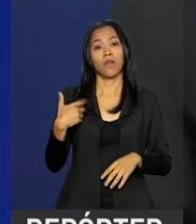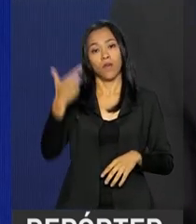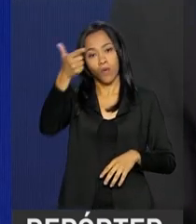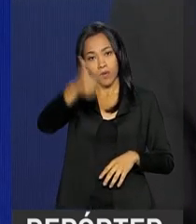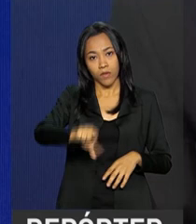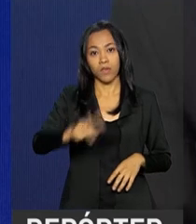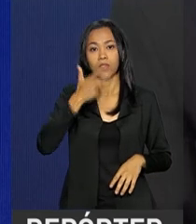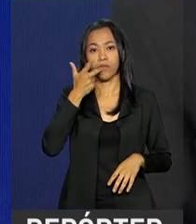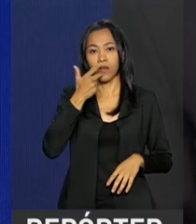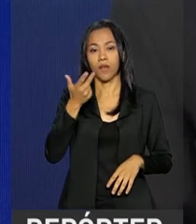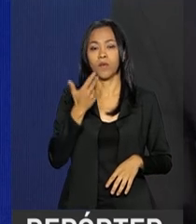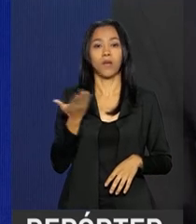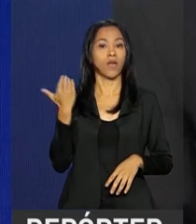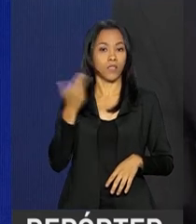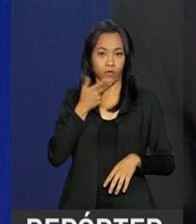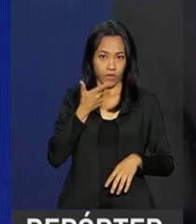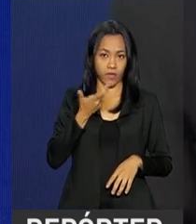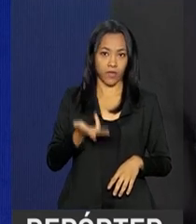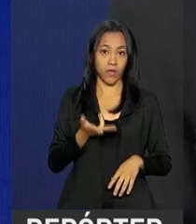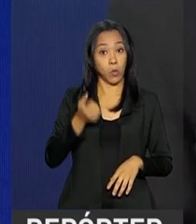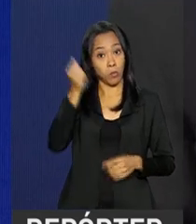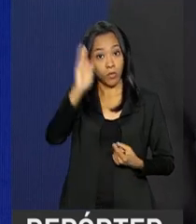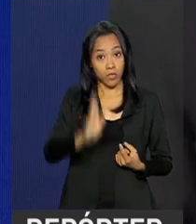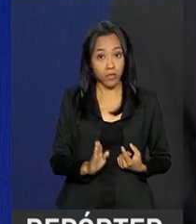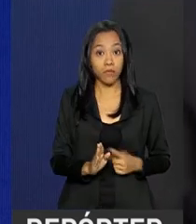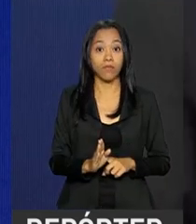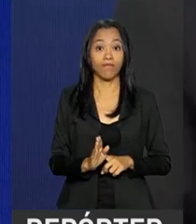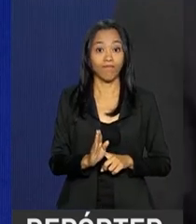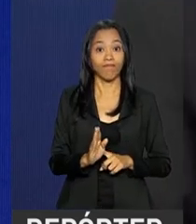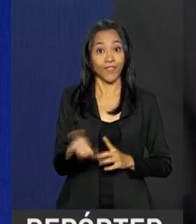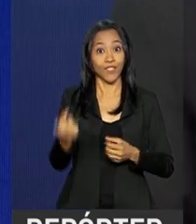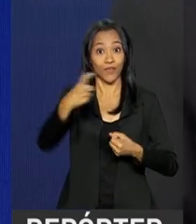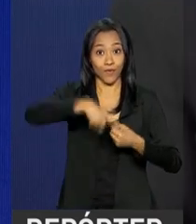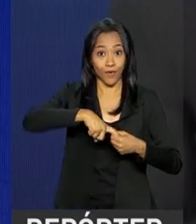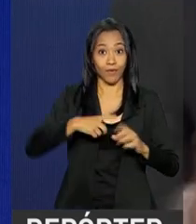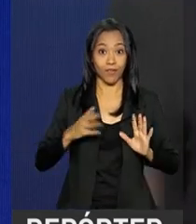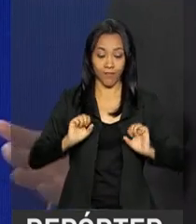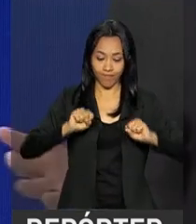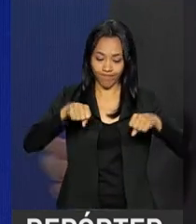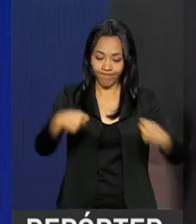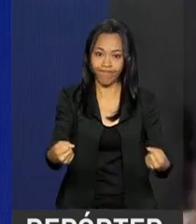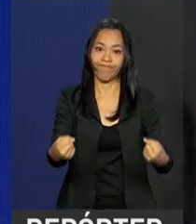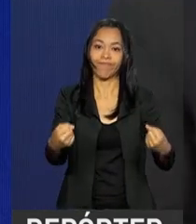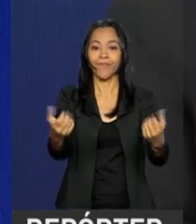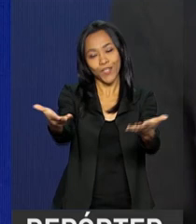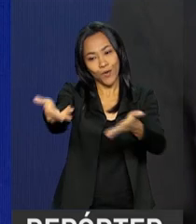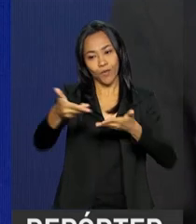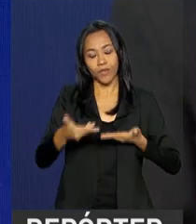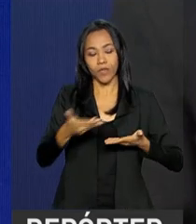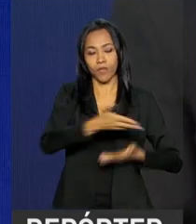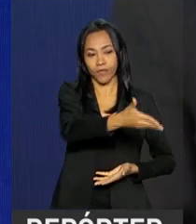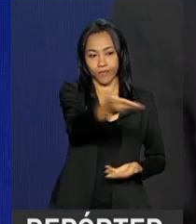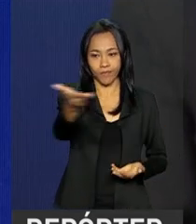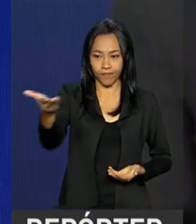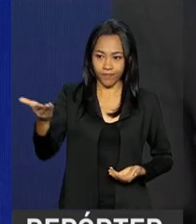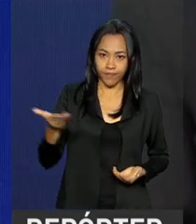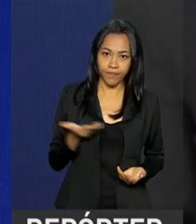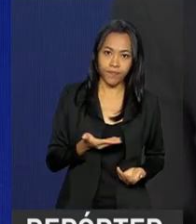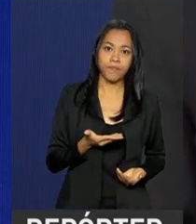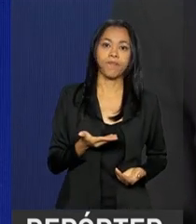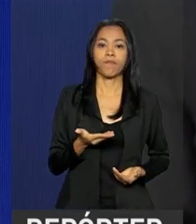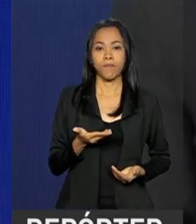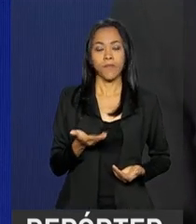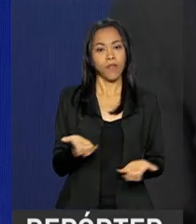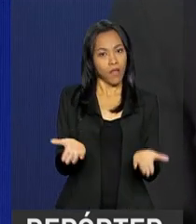palavras iniciais. Ou seja, o Brasil está de volta e convidamos, por isso mesmo, todos